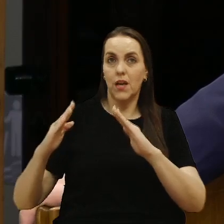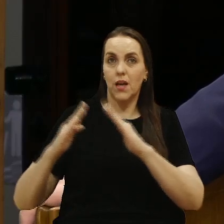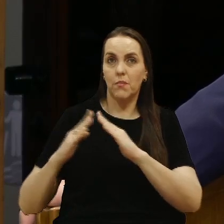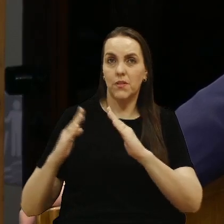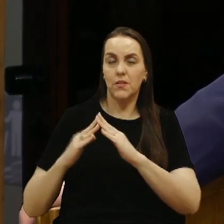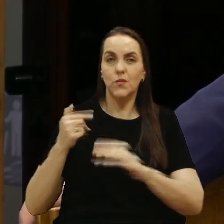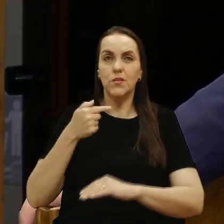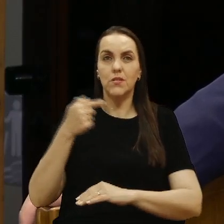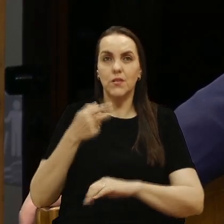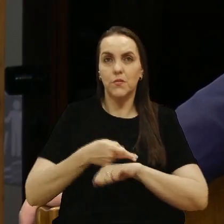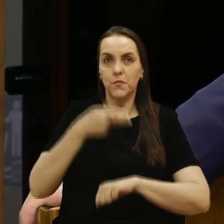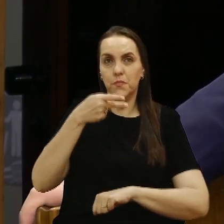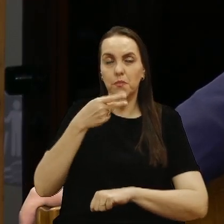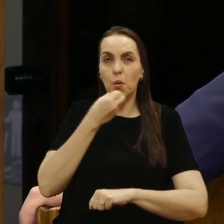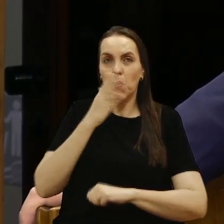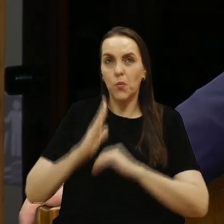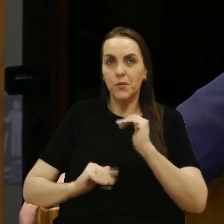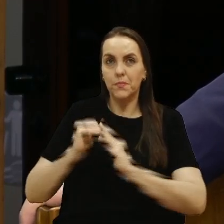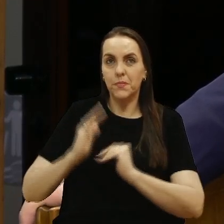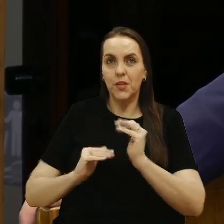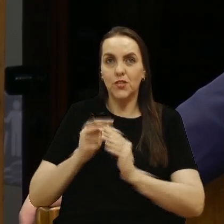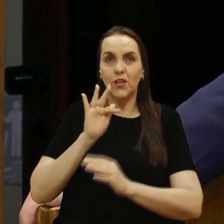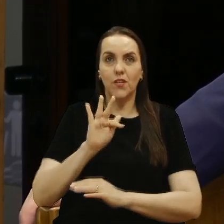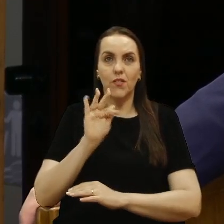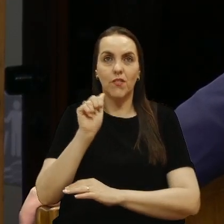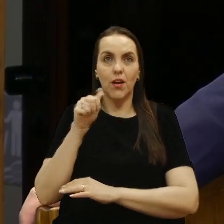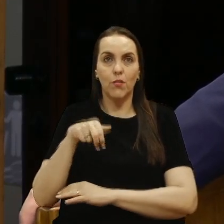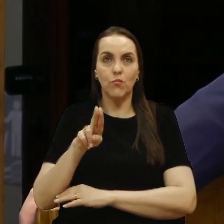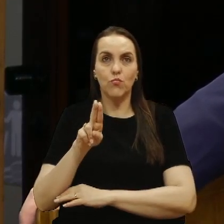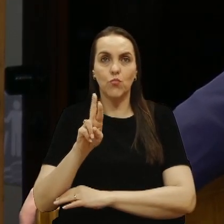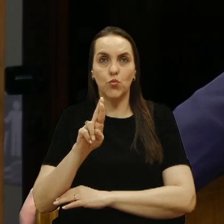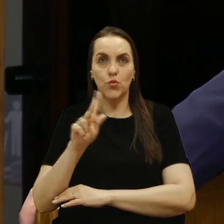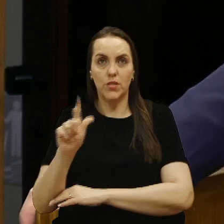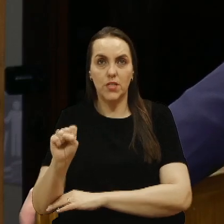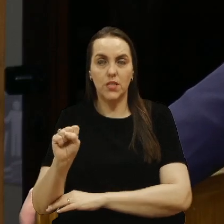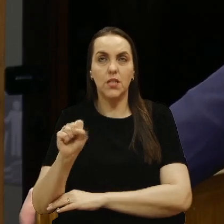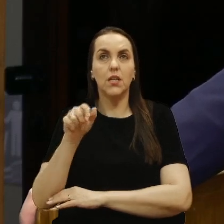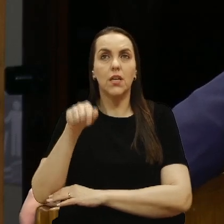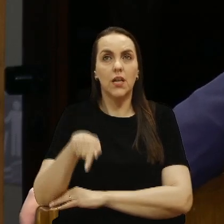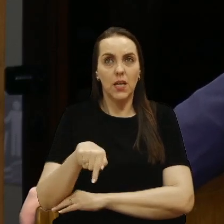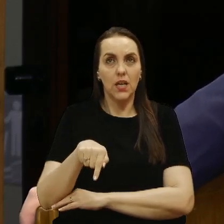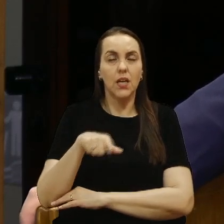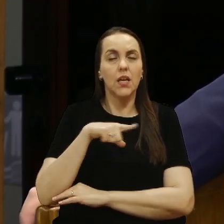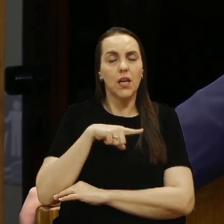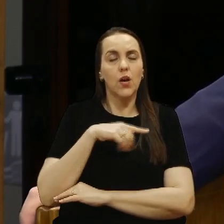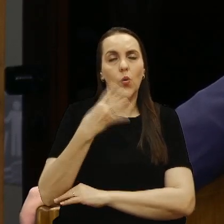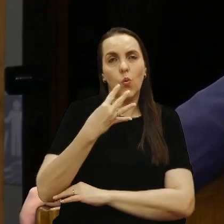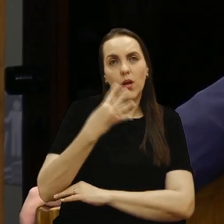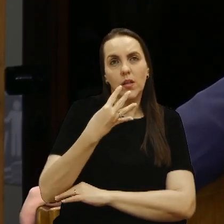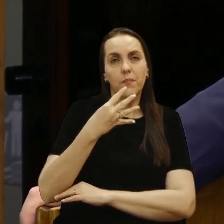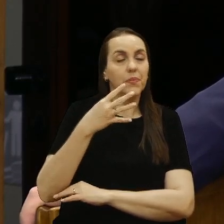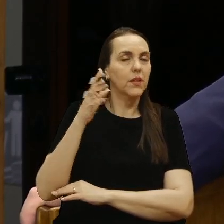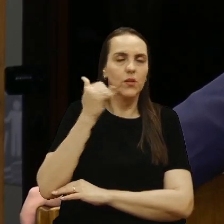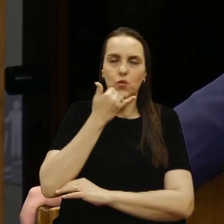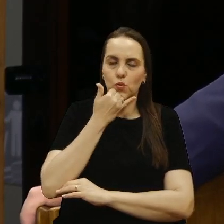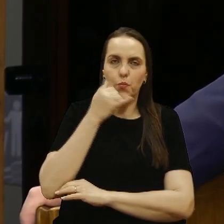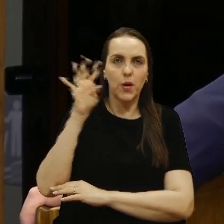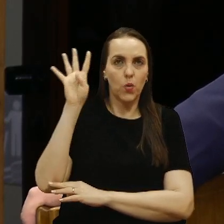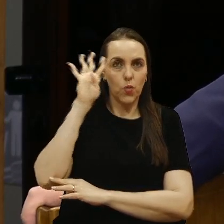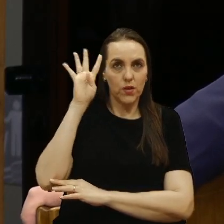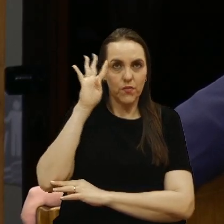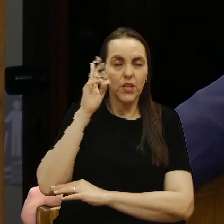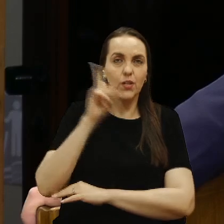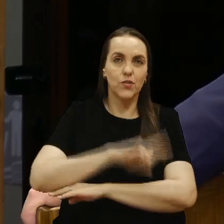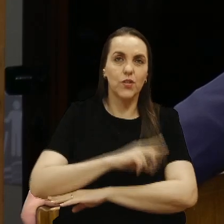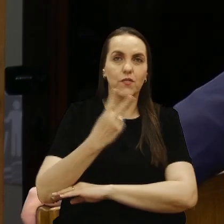Boas Práticas da FAMURS. Então, foi na última semana, na quarta-feira, dia 29, a nossa SMO, Secretaria Municipal de